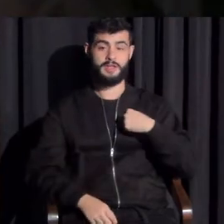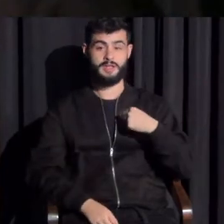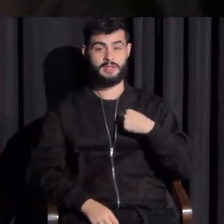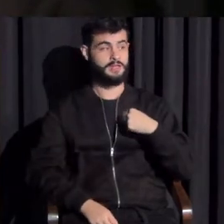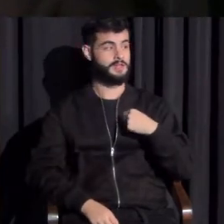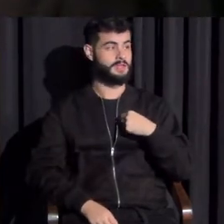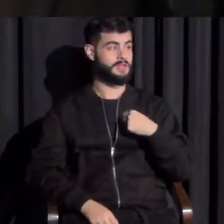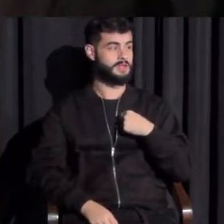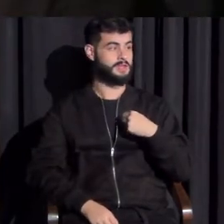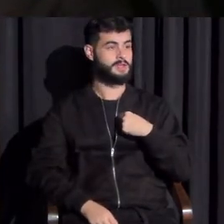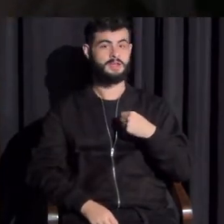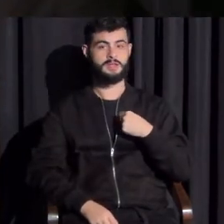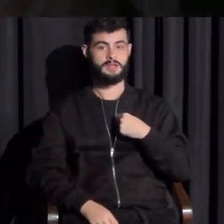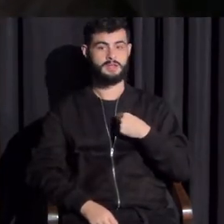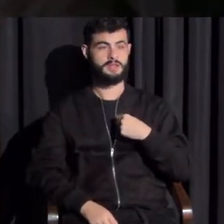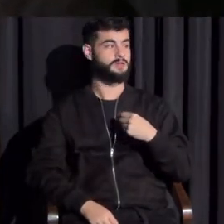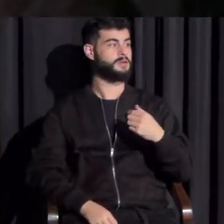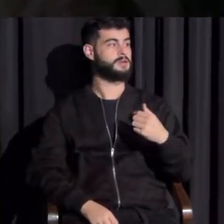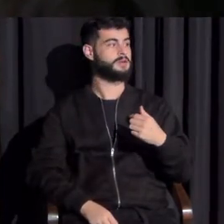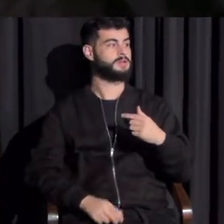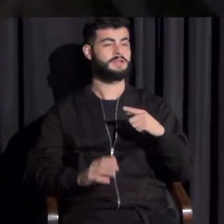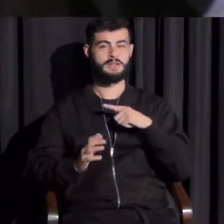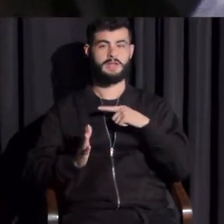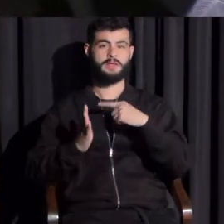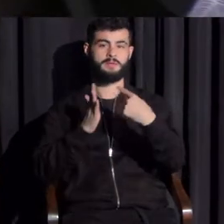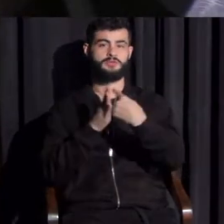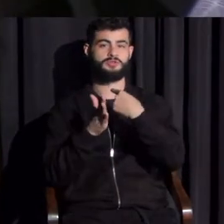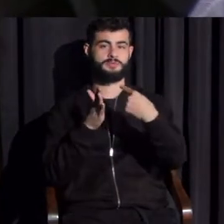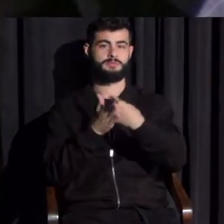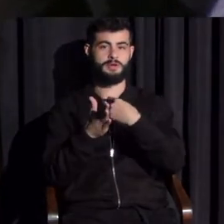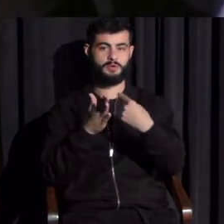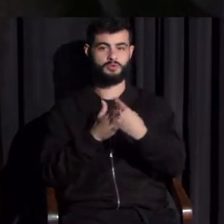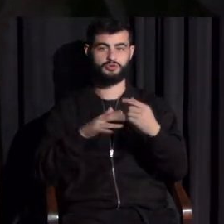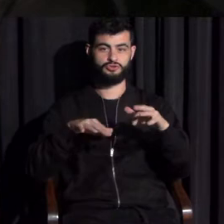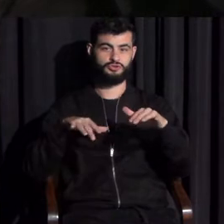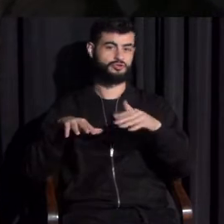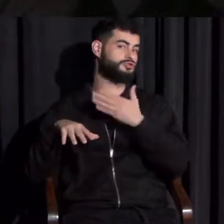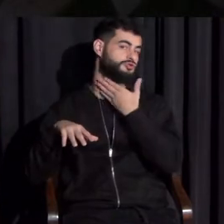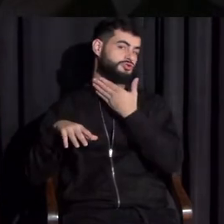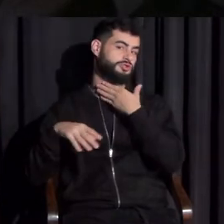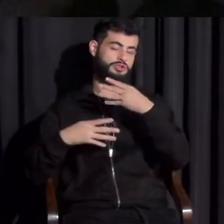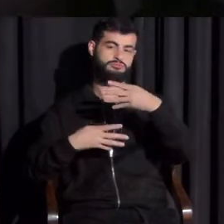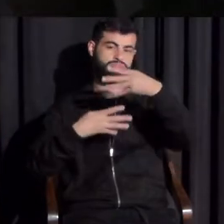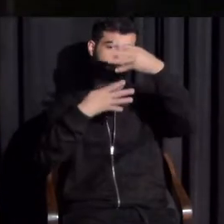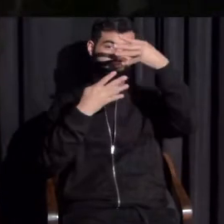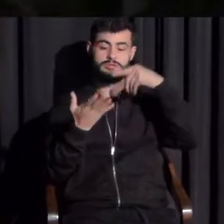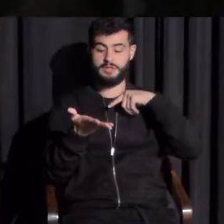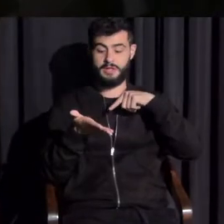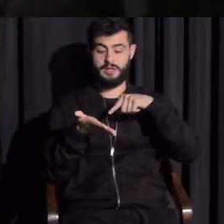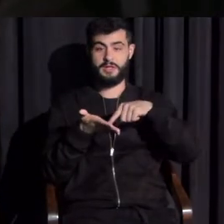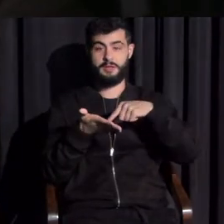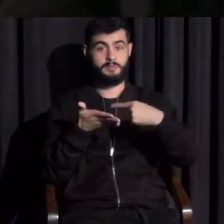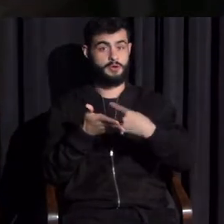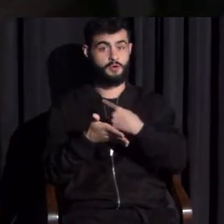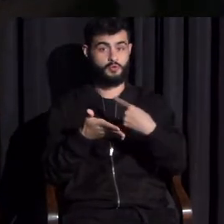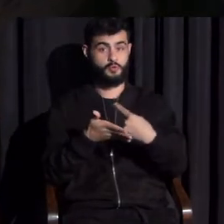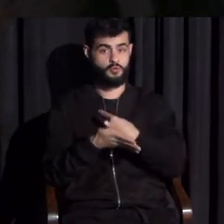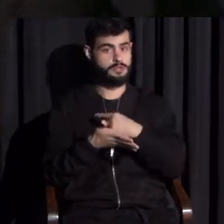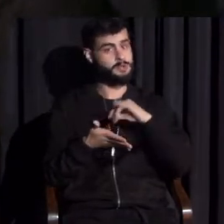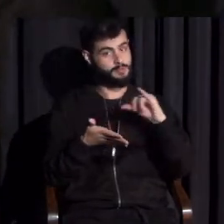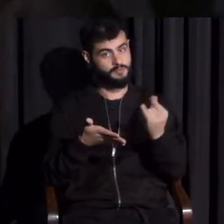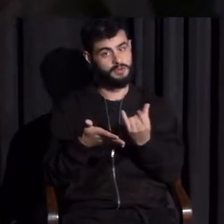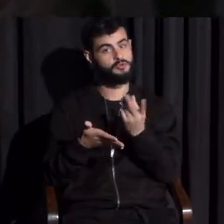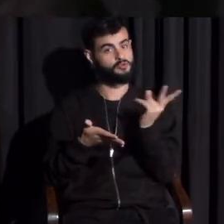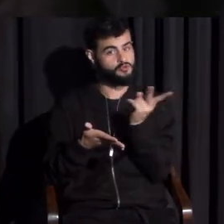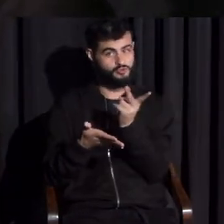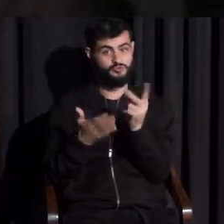linha de quem está aqui já com as perguntas do chat aberto. Já tenho várias aqui. Então a gente fica com o microfone aqui no palco e